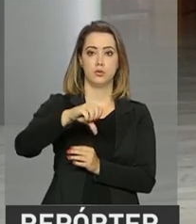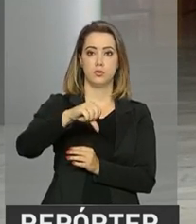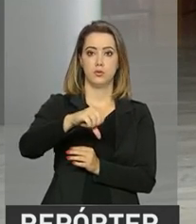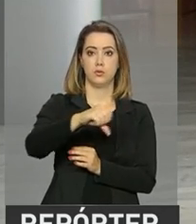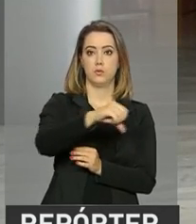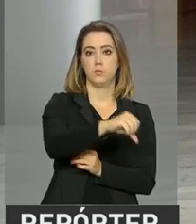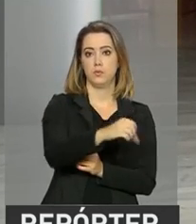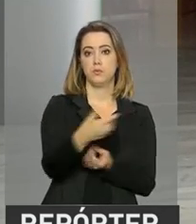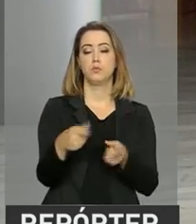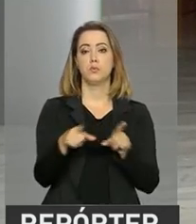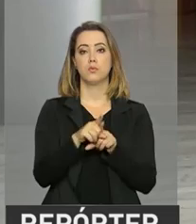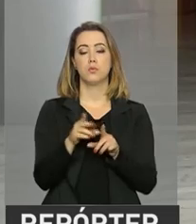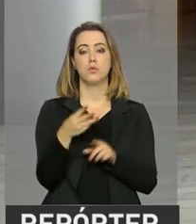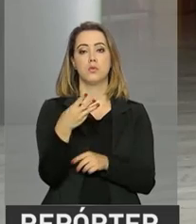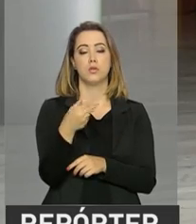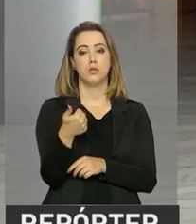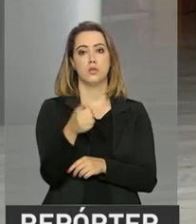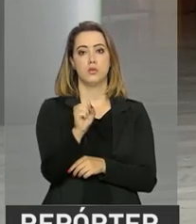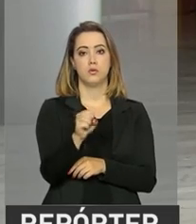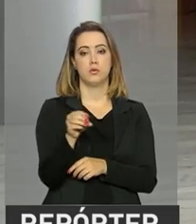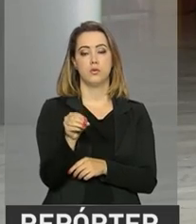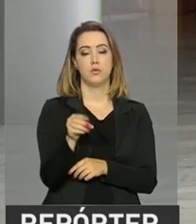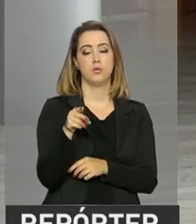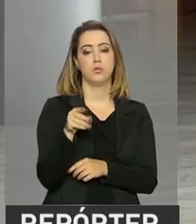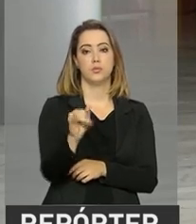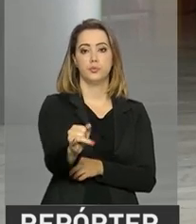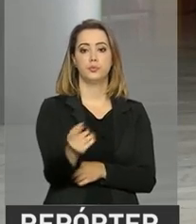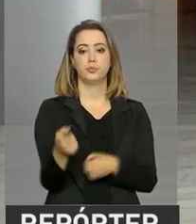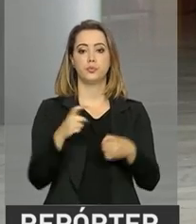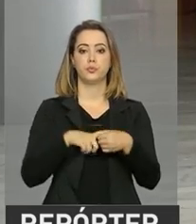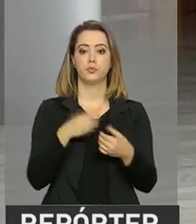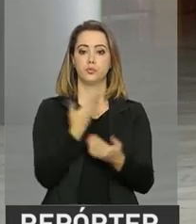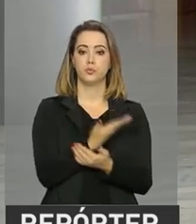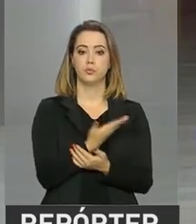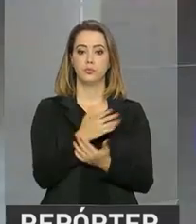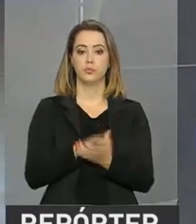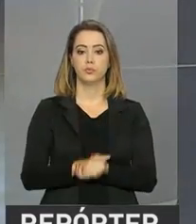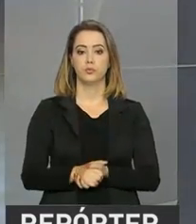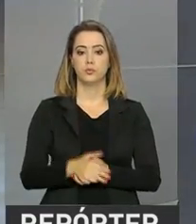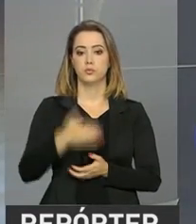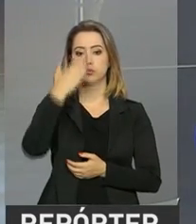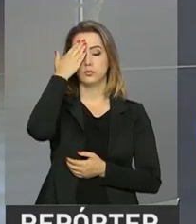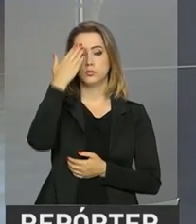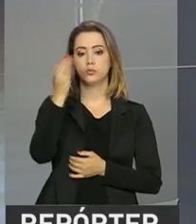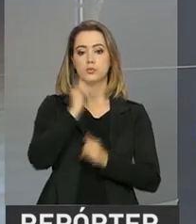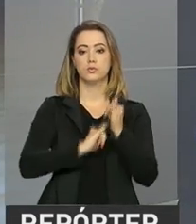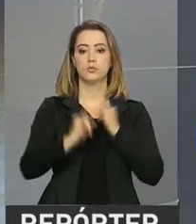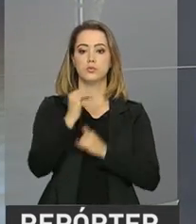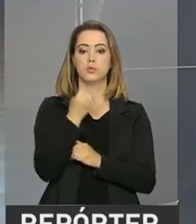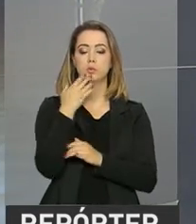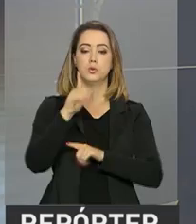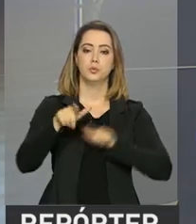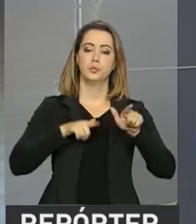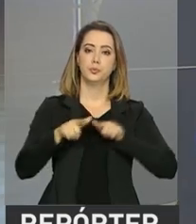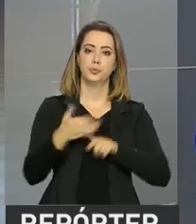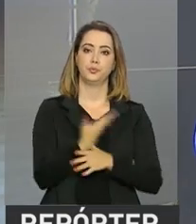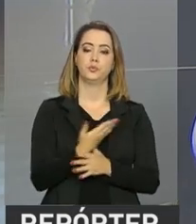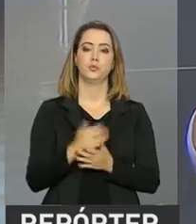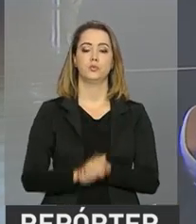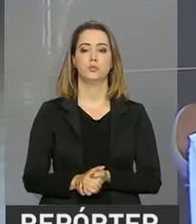vigor no prazo de 180 dias. Eu volto com você, Zé Luiz. E Pereira, pelas informações, bom trabalho para